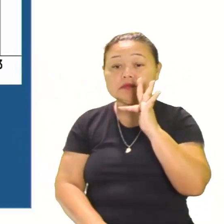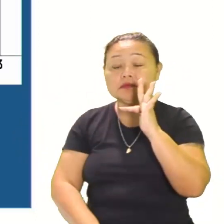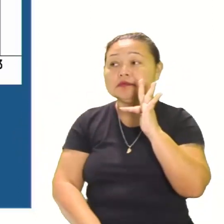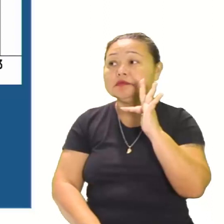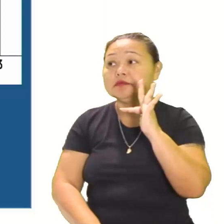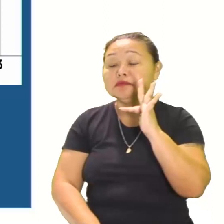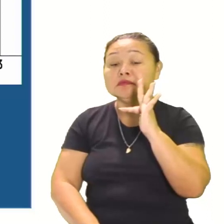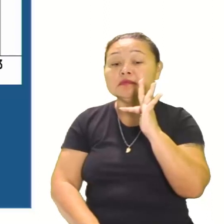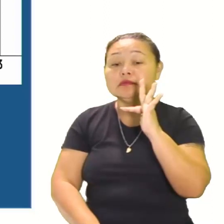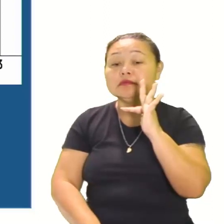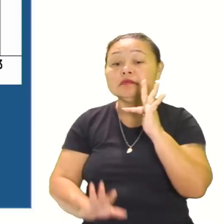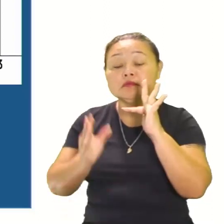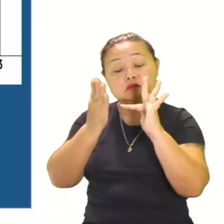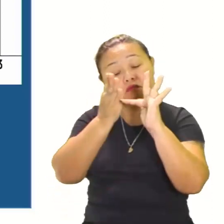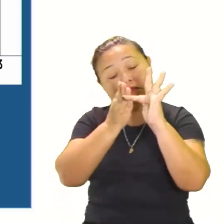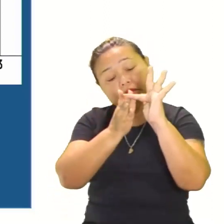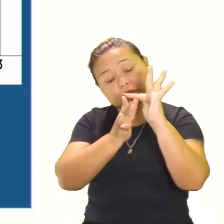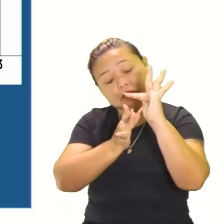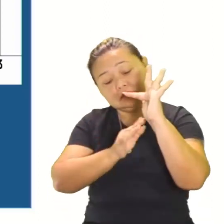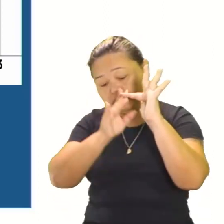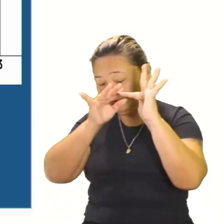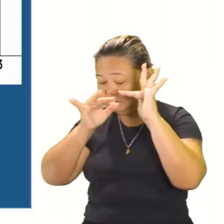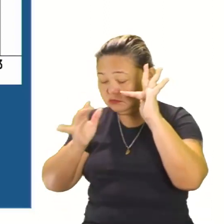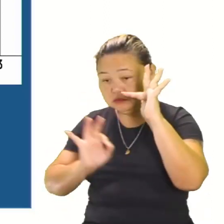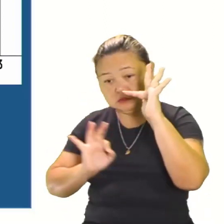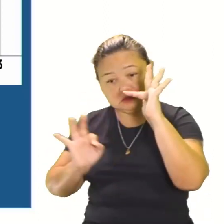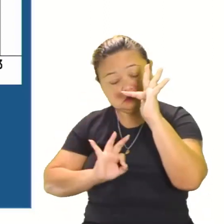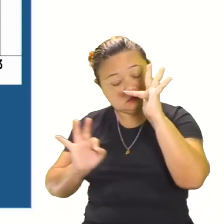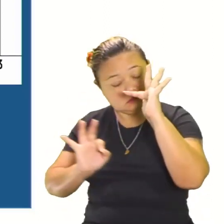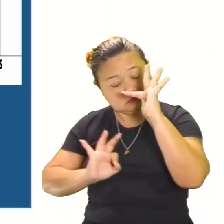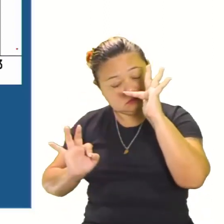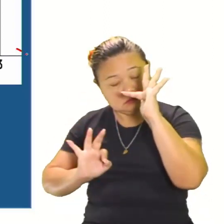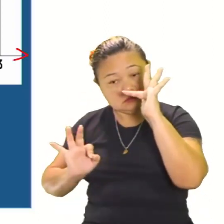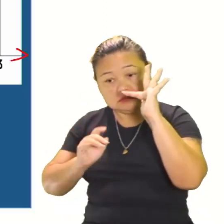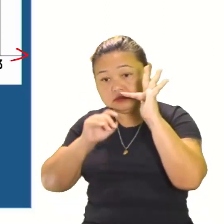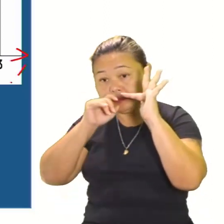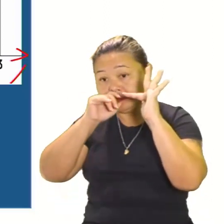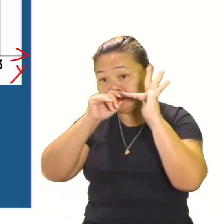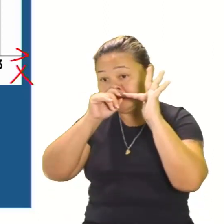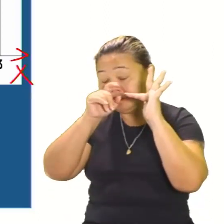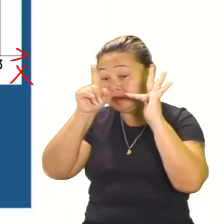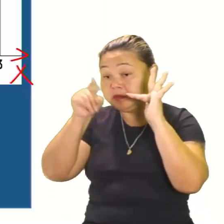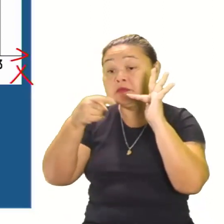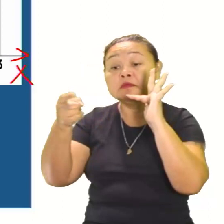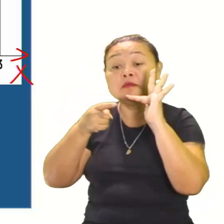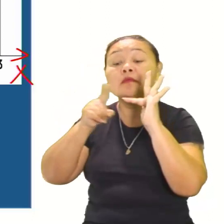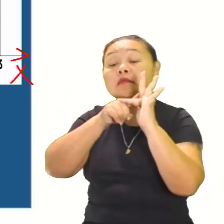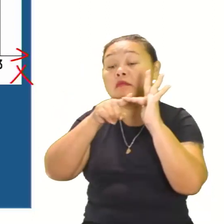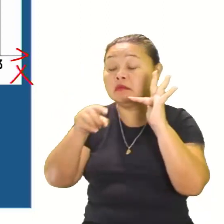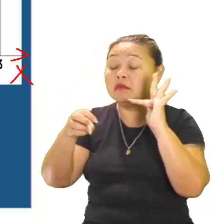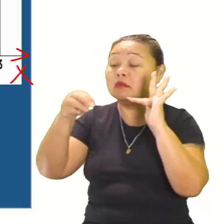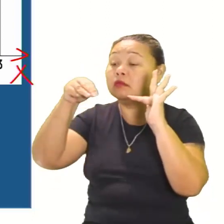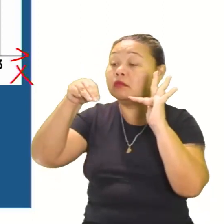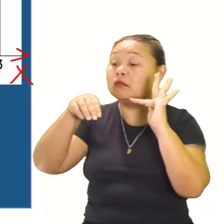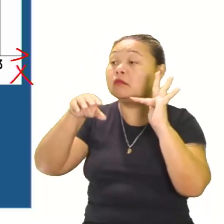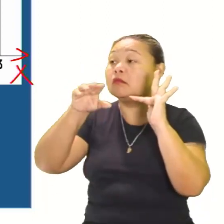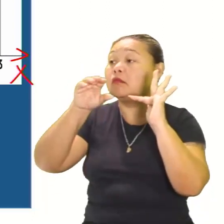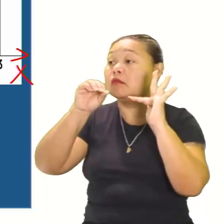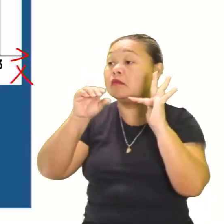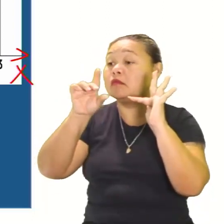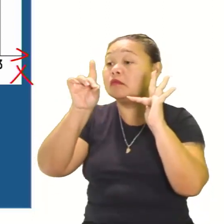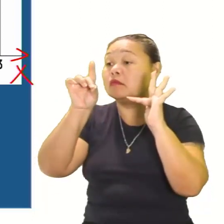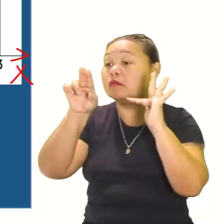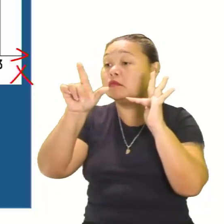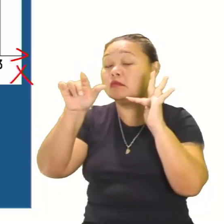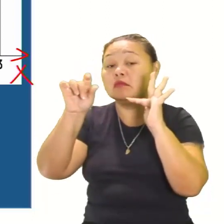já sei uma coisa. Não tendo parte negativa aqui abaixo do eixo X. Então se não tem parte negativa é uma função modular. Sim, modular.